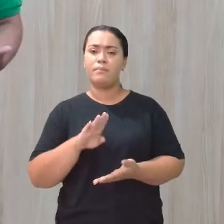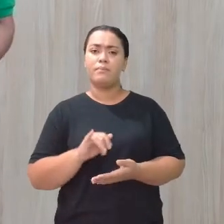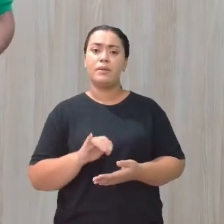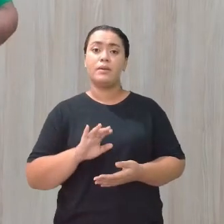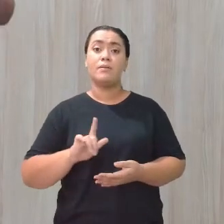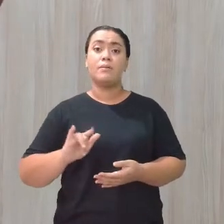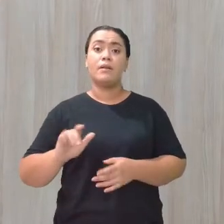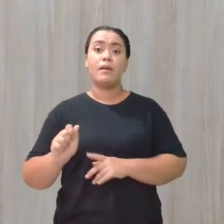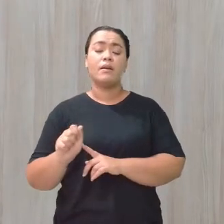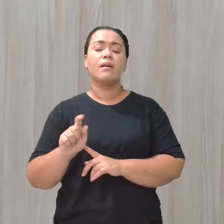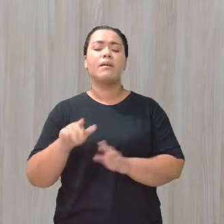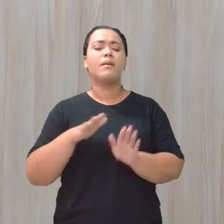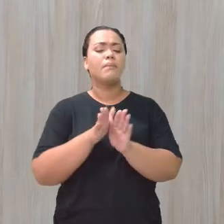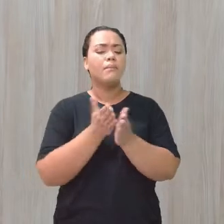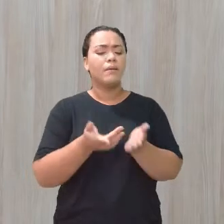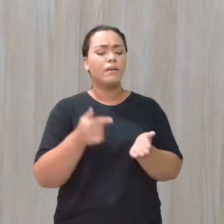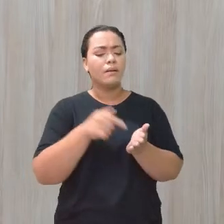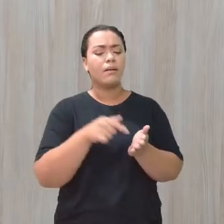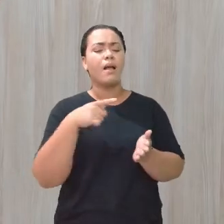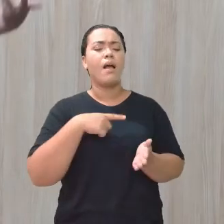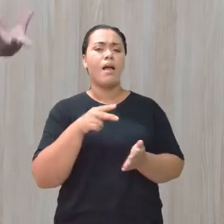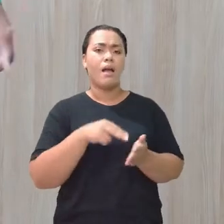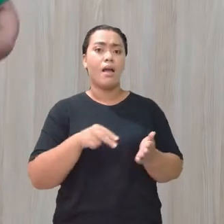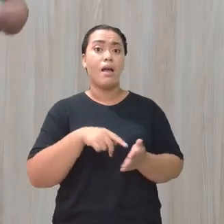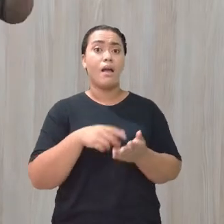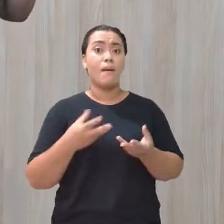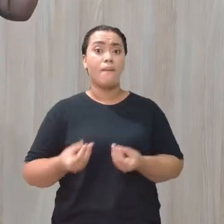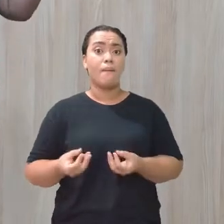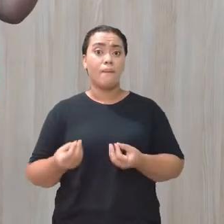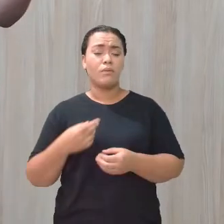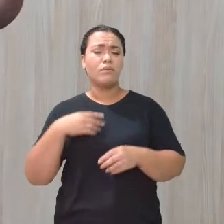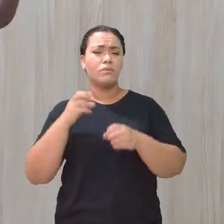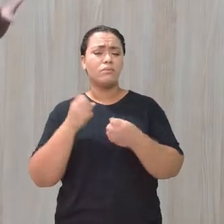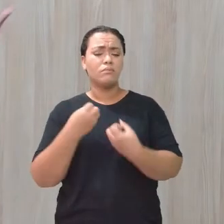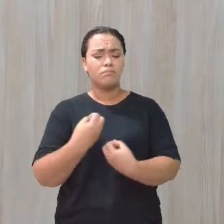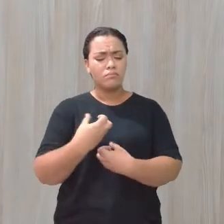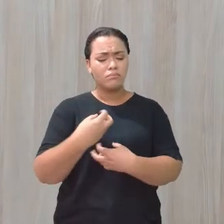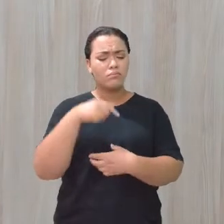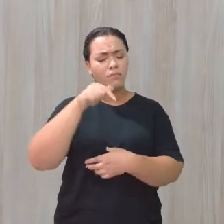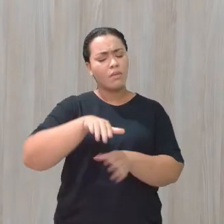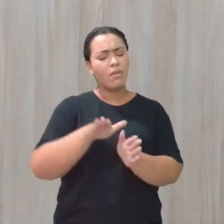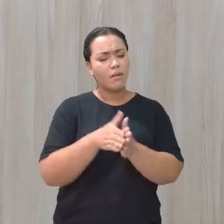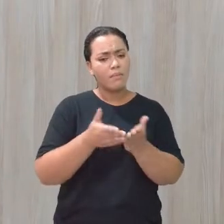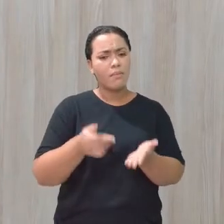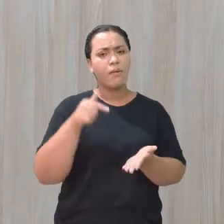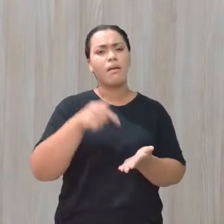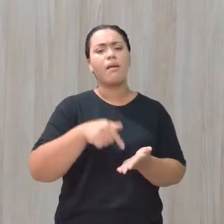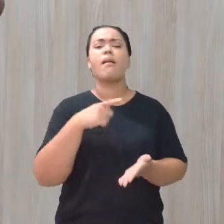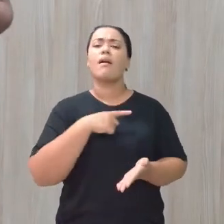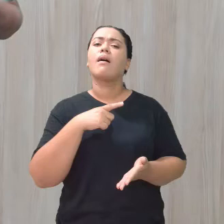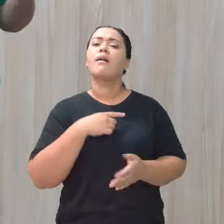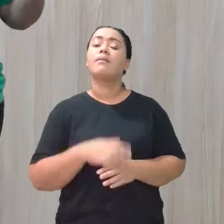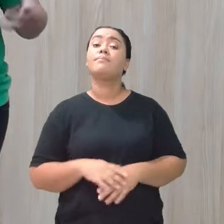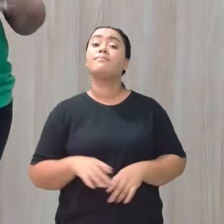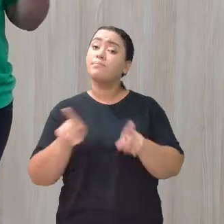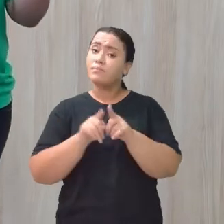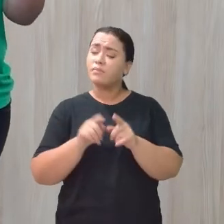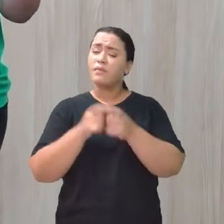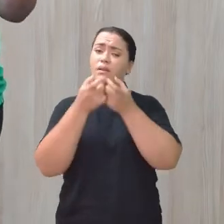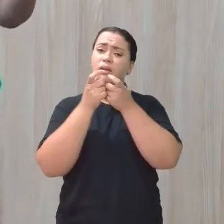a Bíblia, vê que tem ali muitos provérbios, muitos ensinamentos. Então, ditado